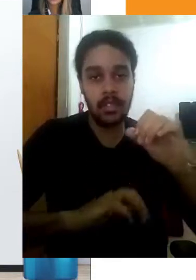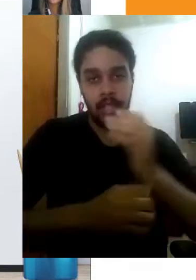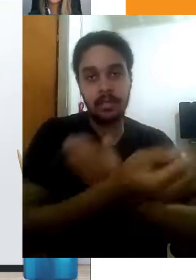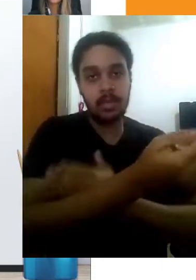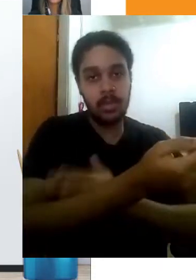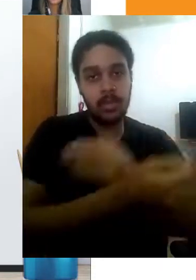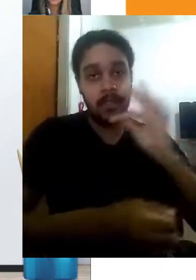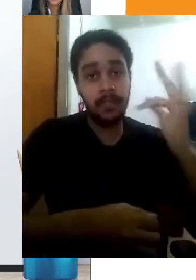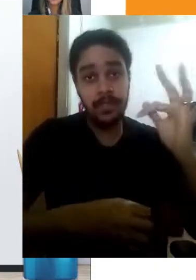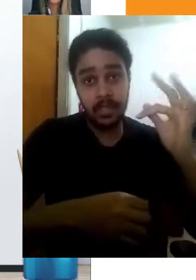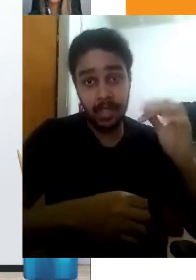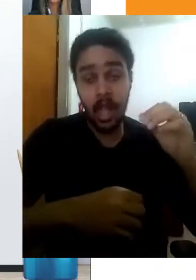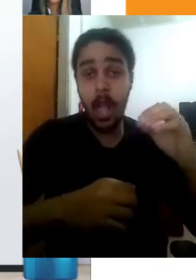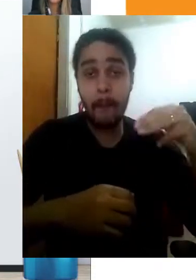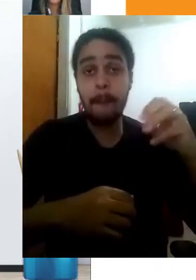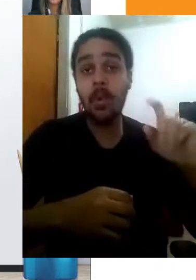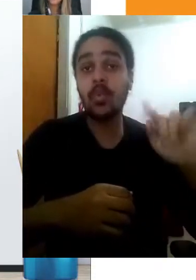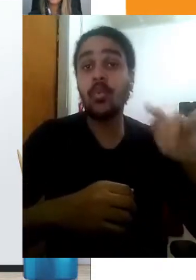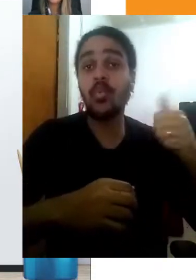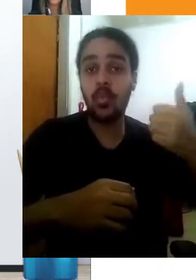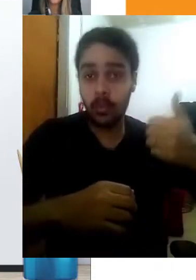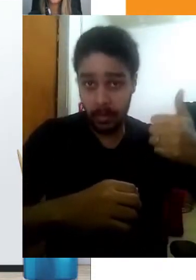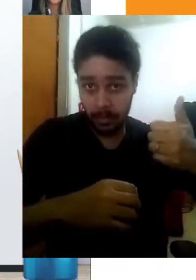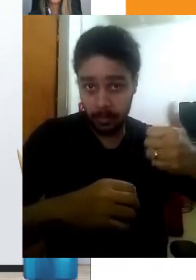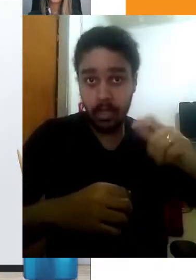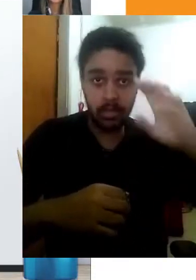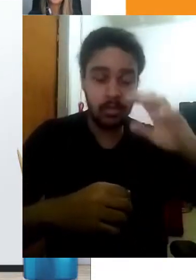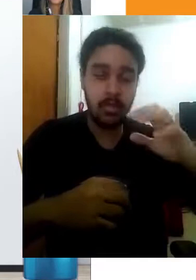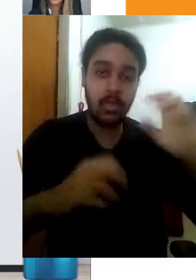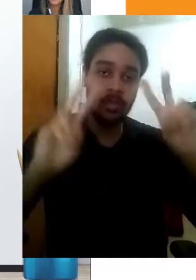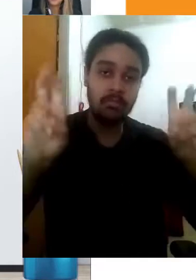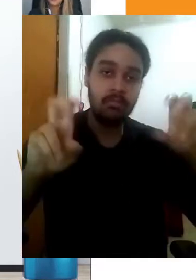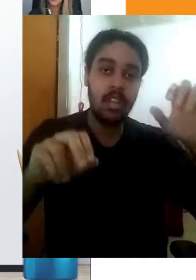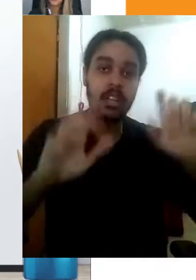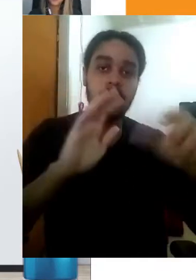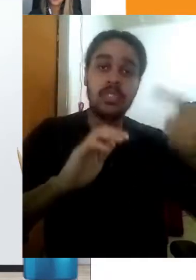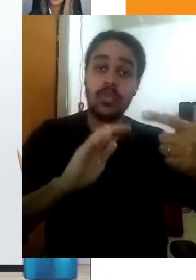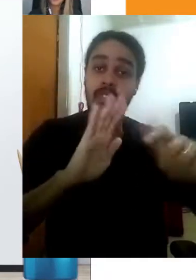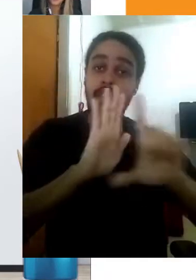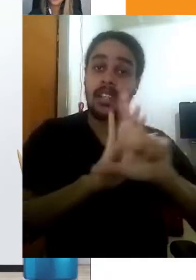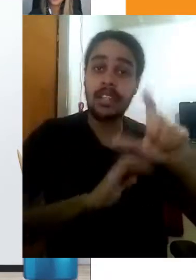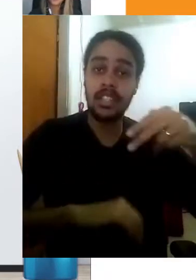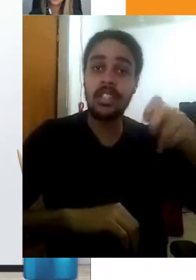10 da apostila de Física do módulo 1, que tem por título A Segunda Lei de Newton.